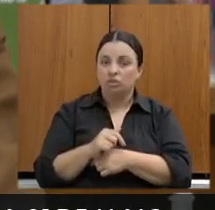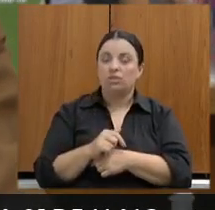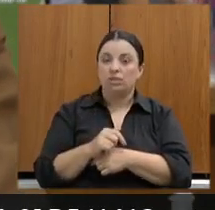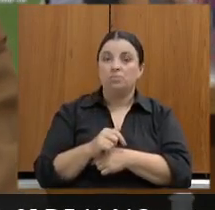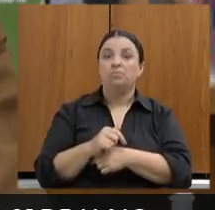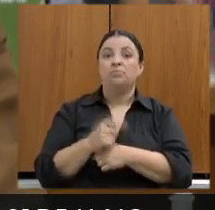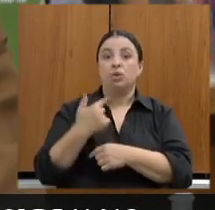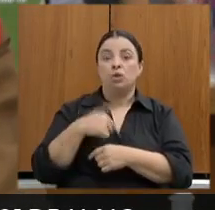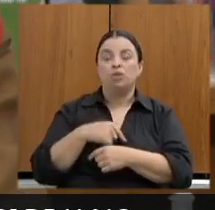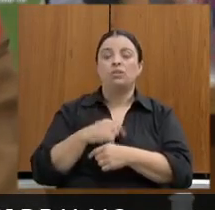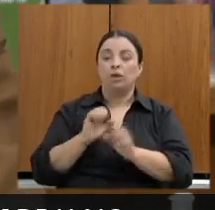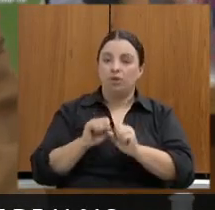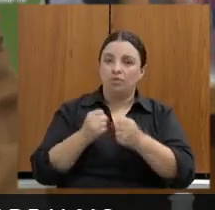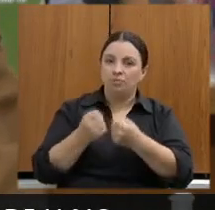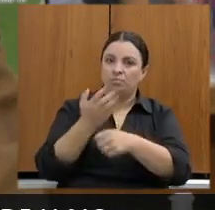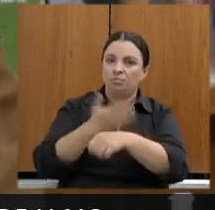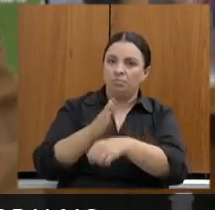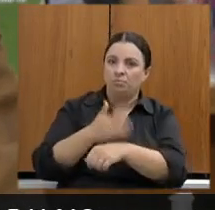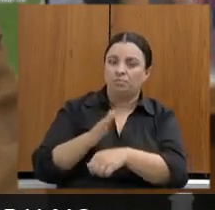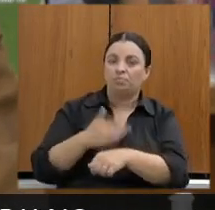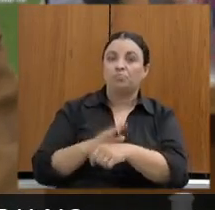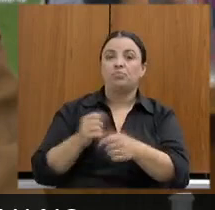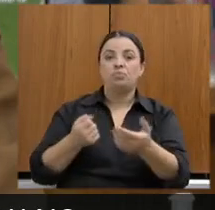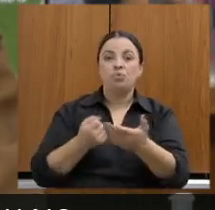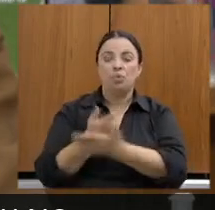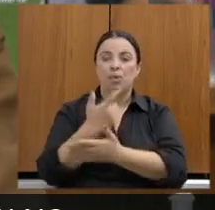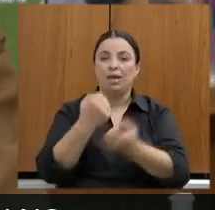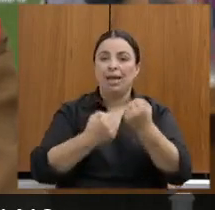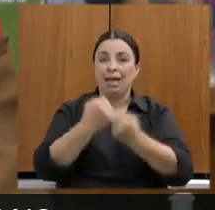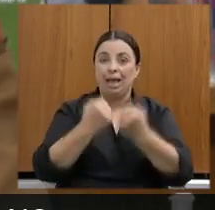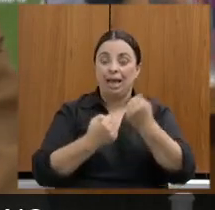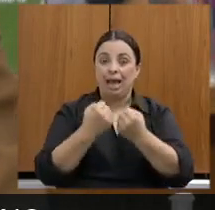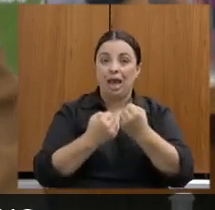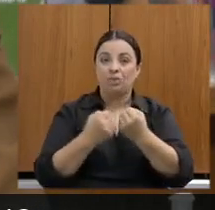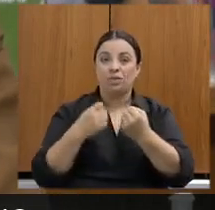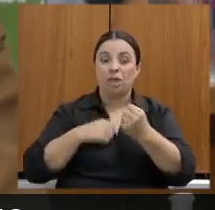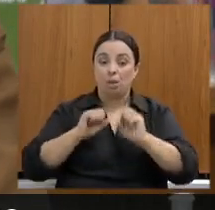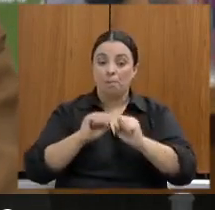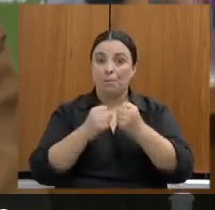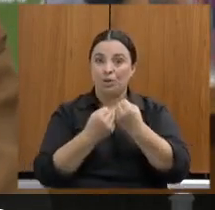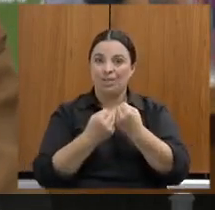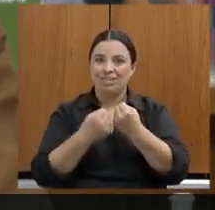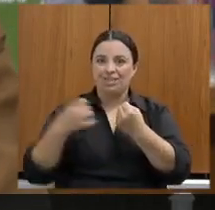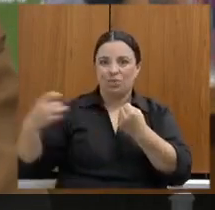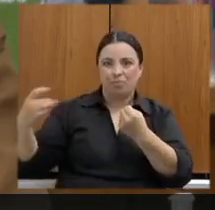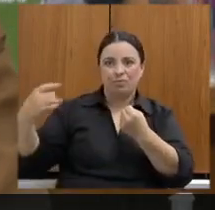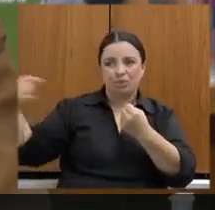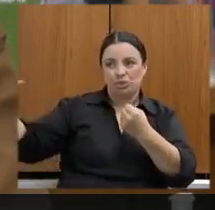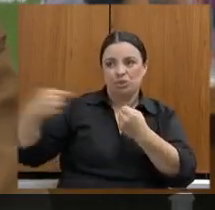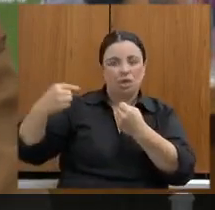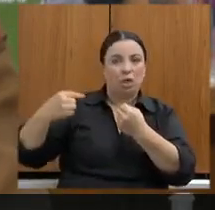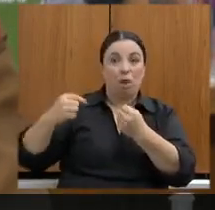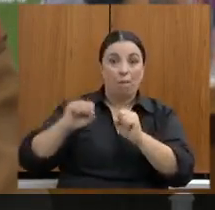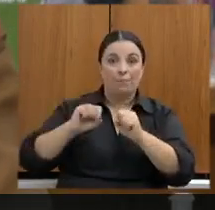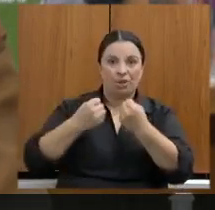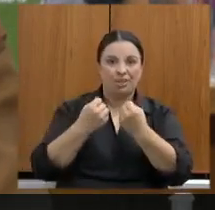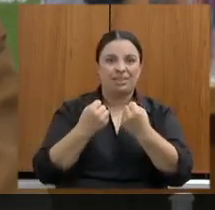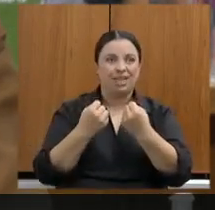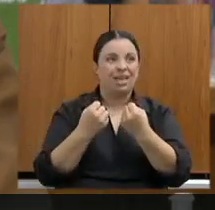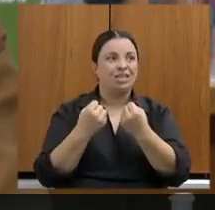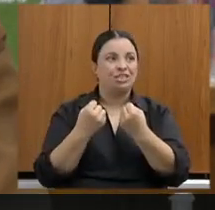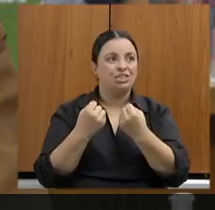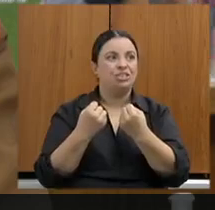treinamentos a capacitação reforçaram adquirir viaturas blindadas que vão ficar nas divisa armamento de alto poder de